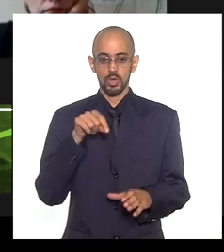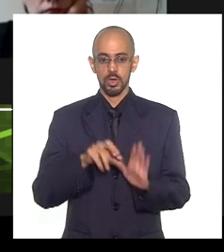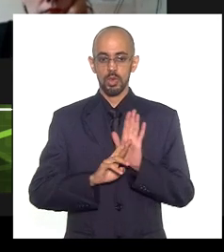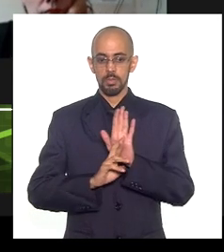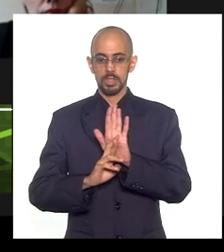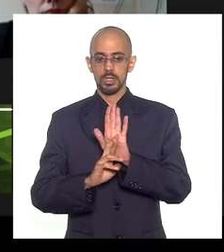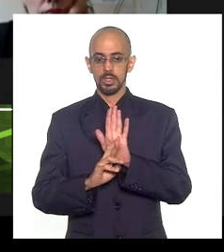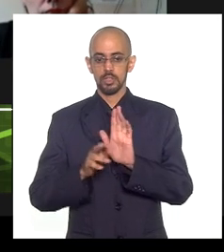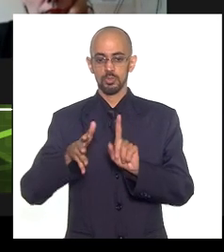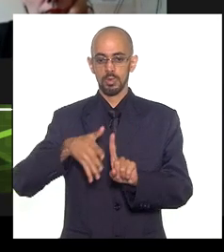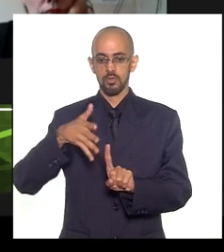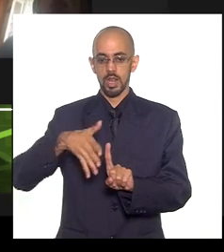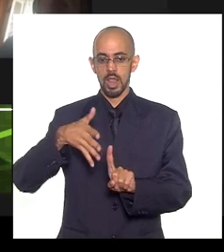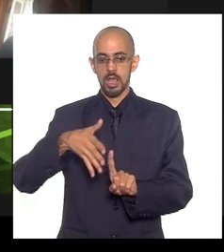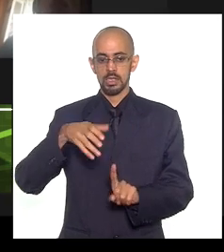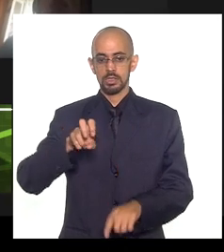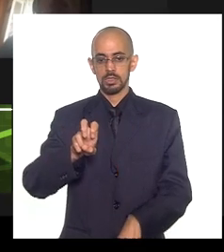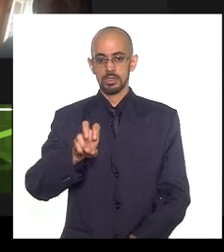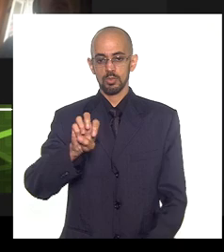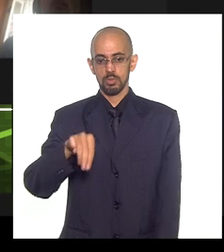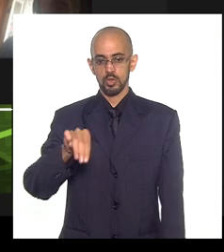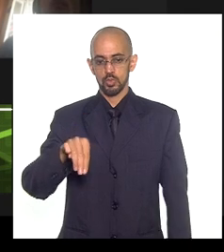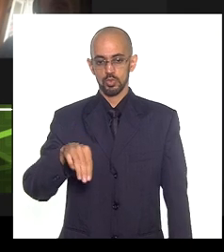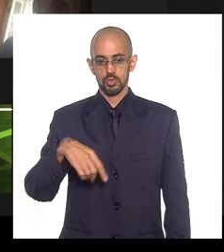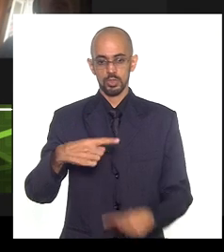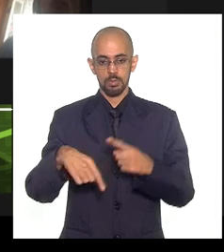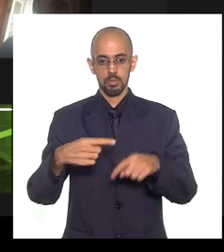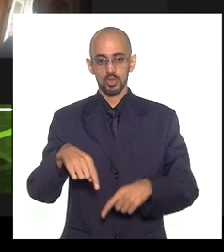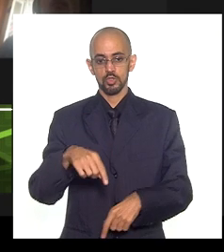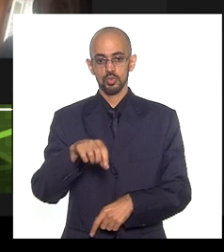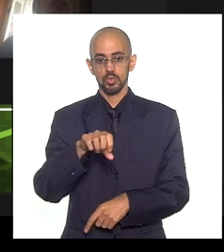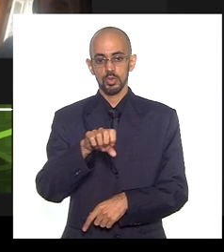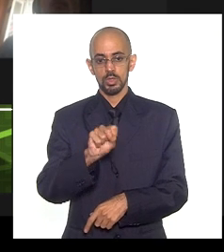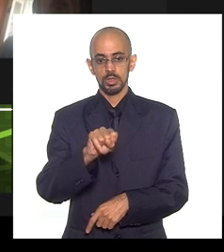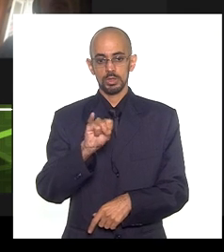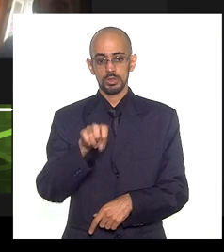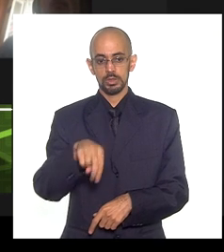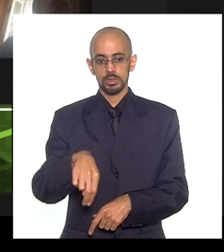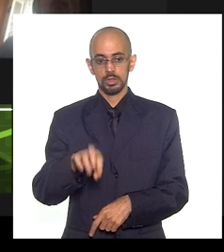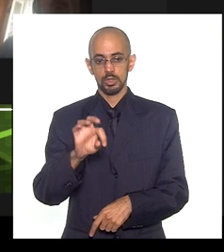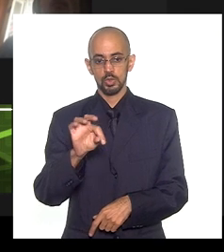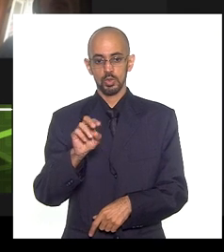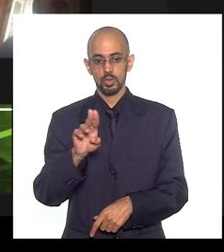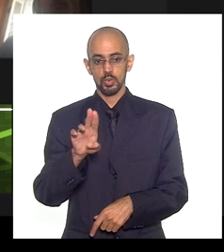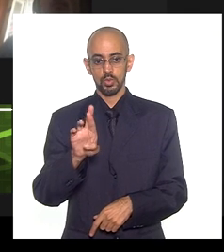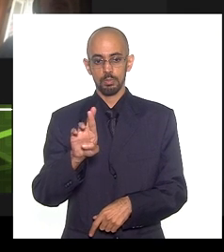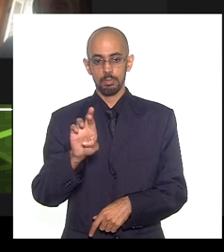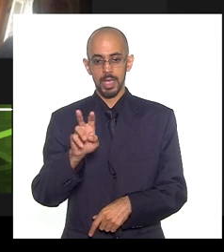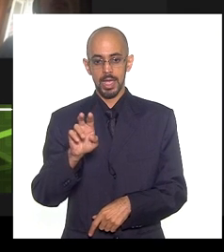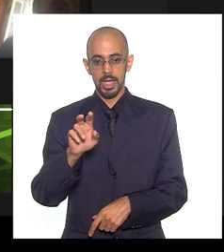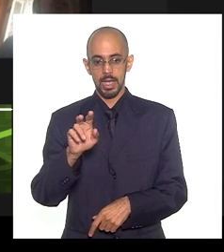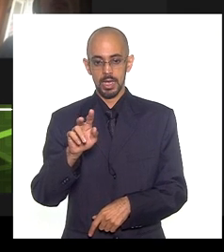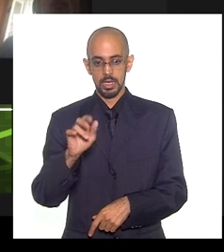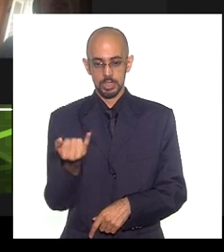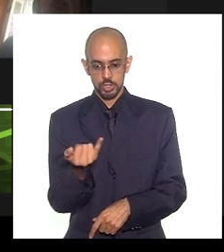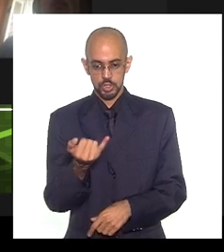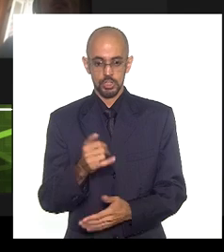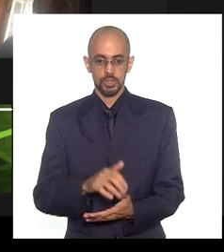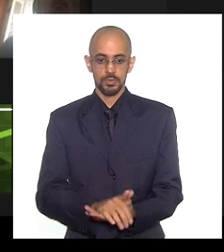manifestar aqui na audiência em seguida o cinto perde fará uso da palavra ASDOERJ tem a palavra por favor